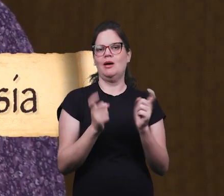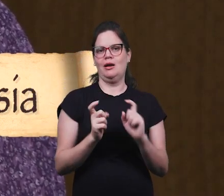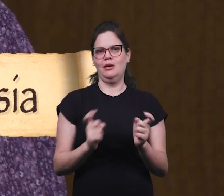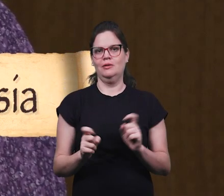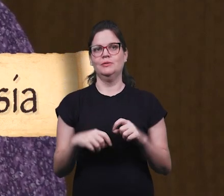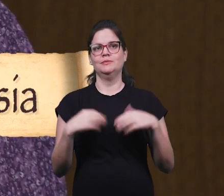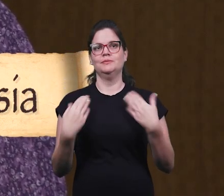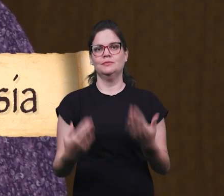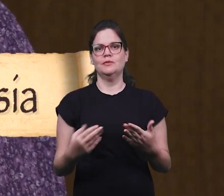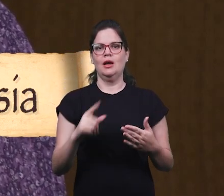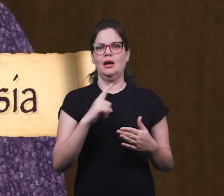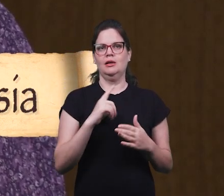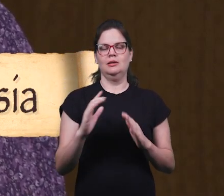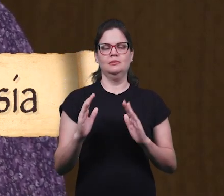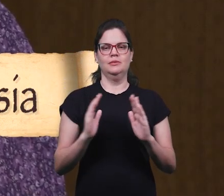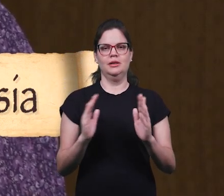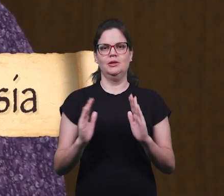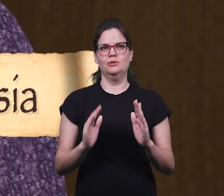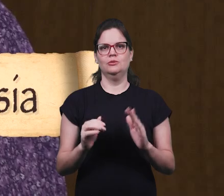período de